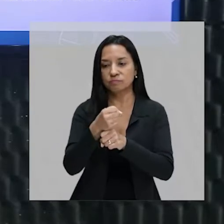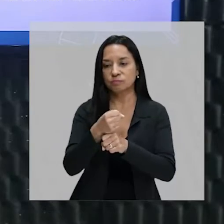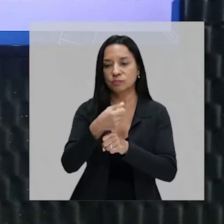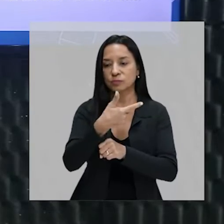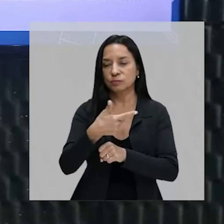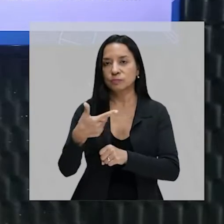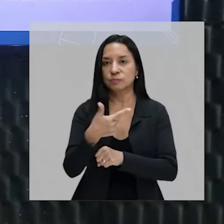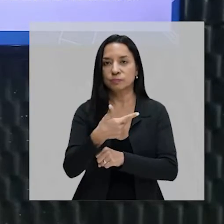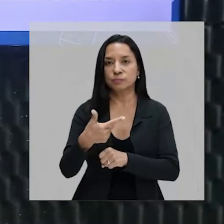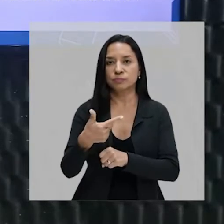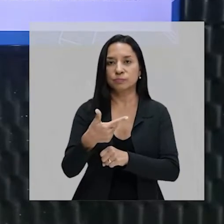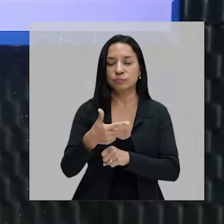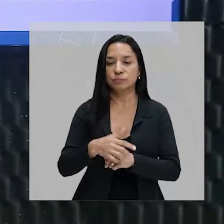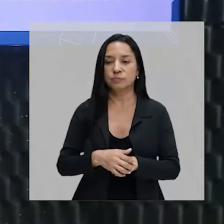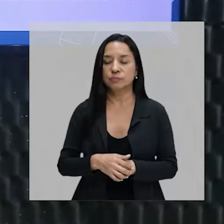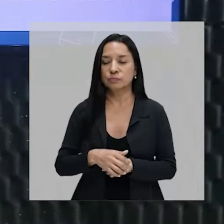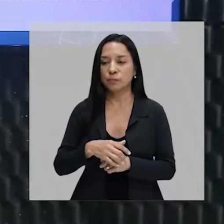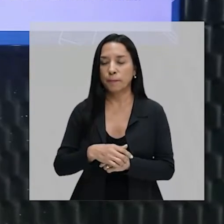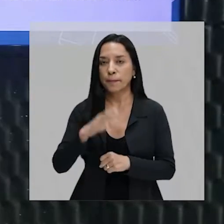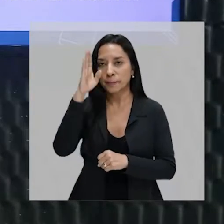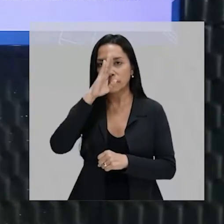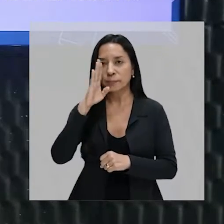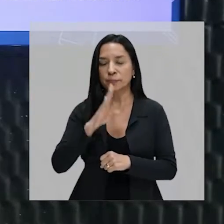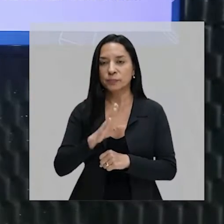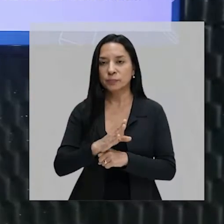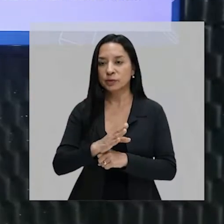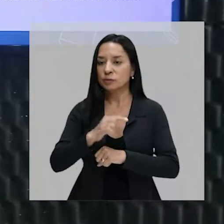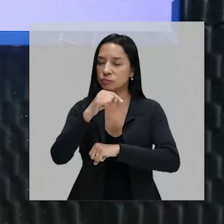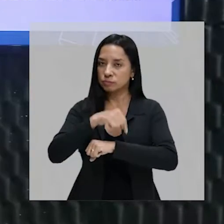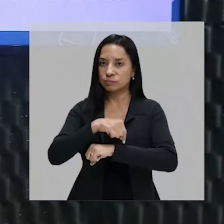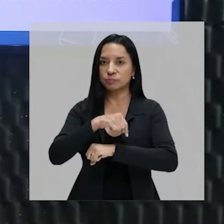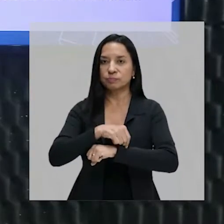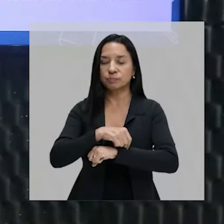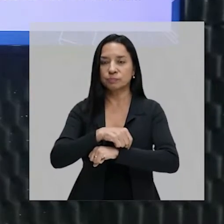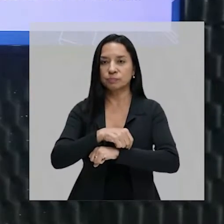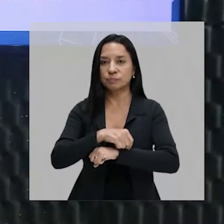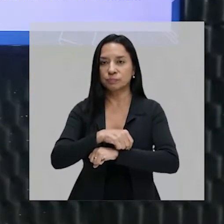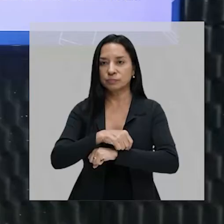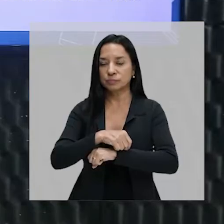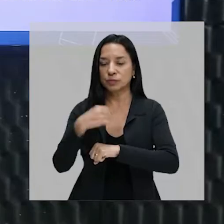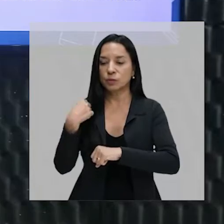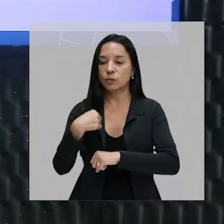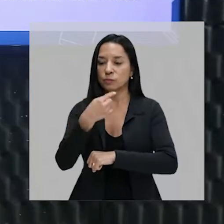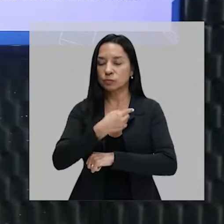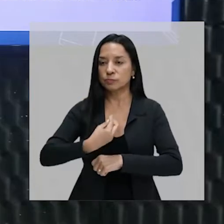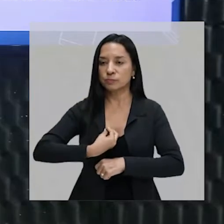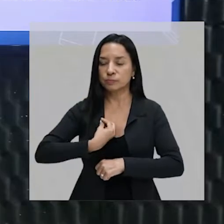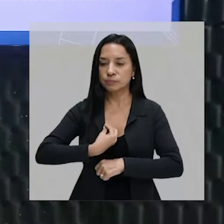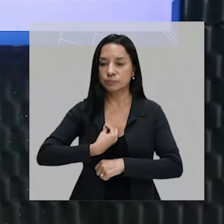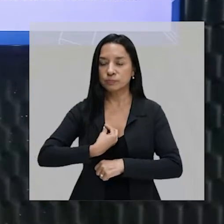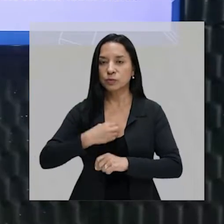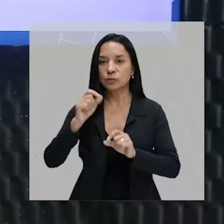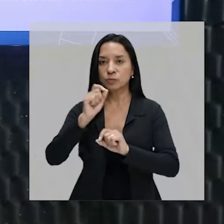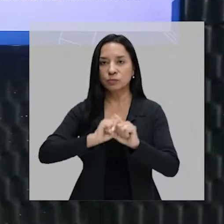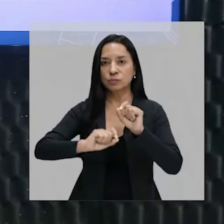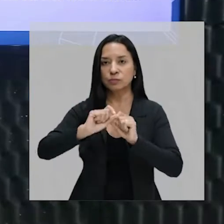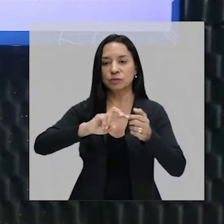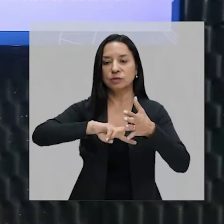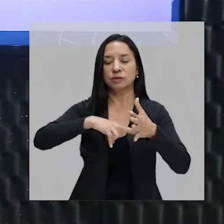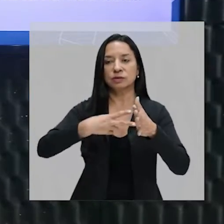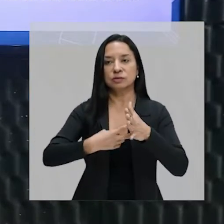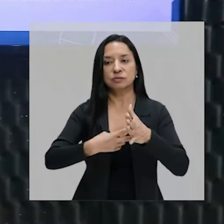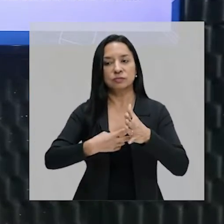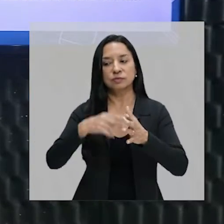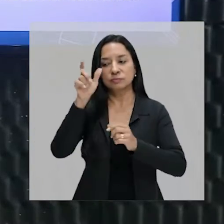2022 no Brasil desse momento que nós estamos vivendo o que é